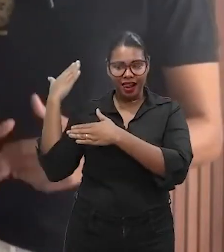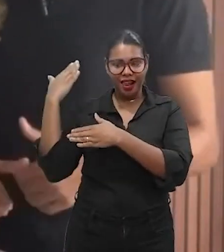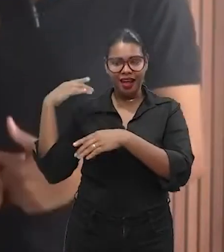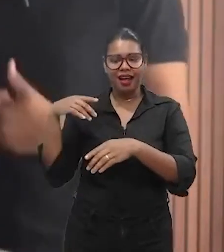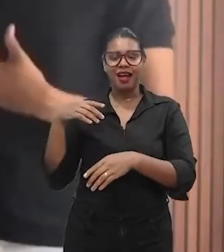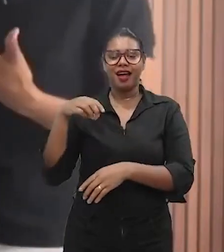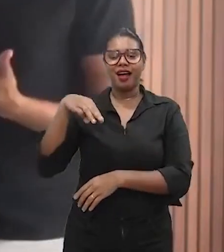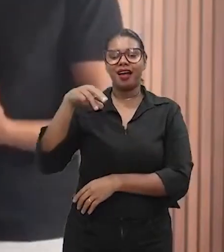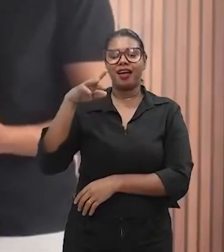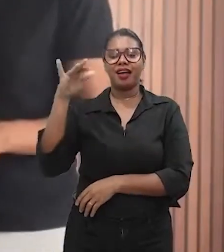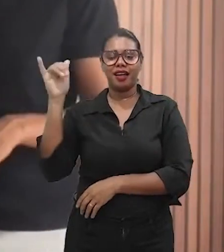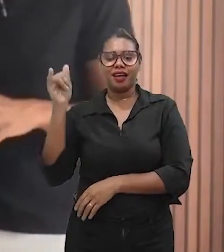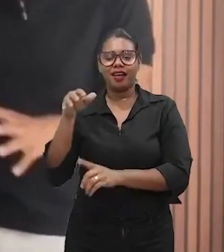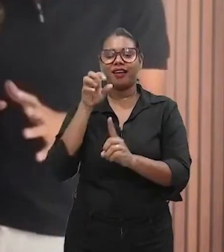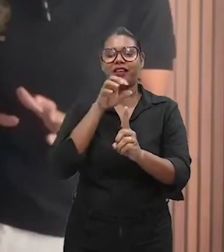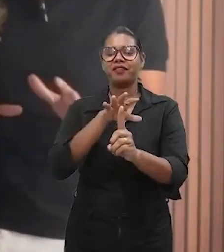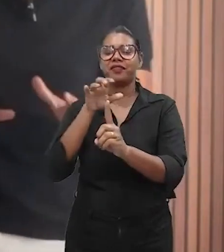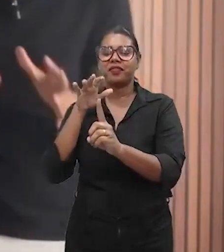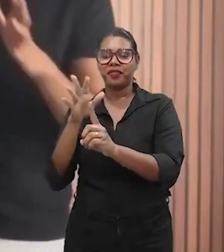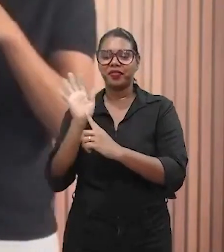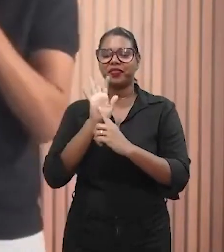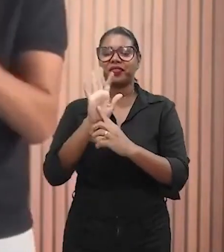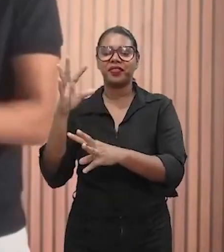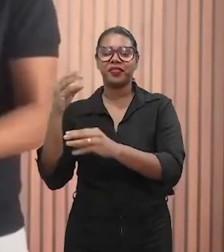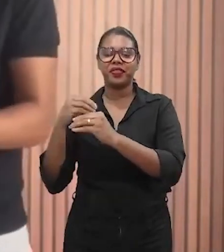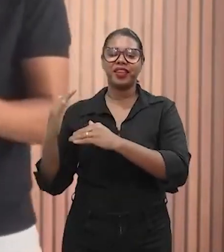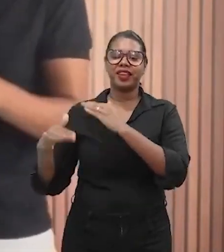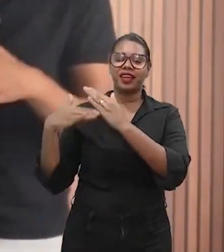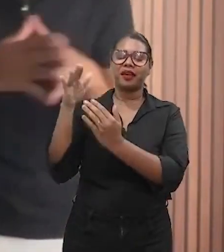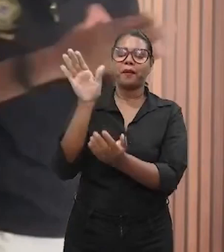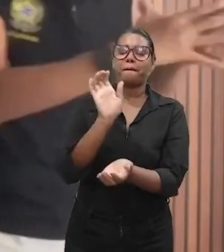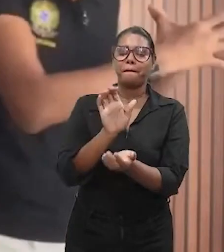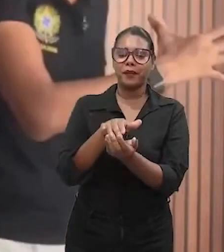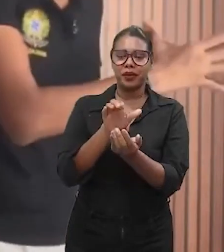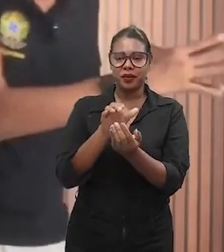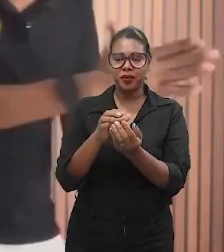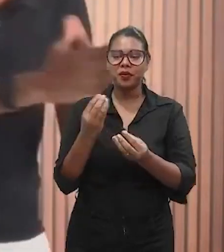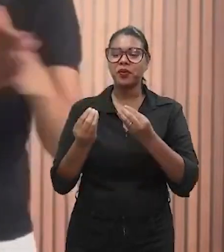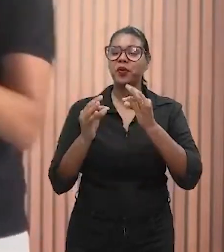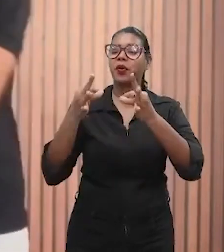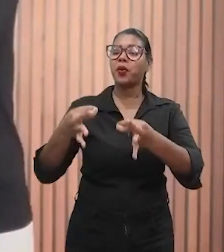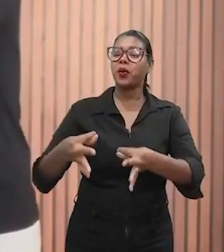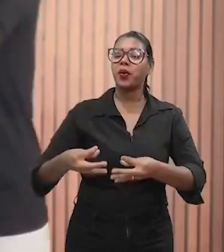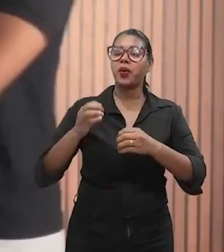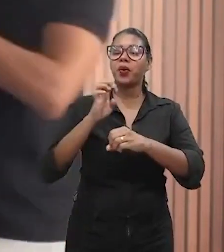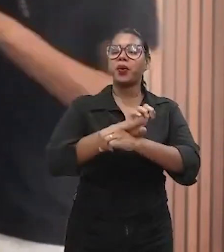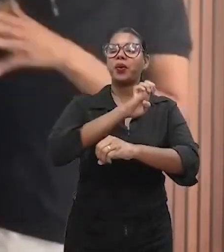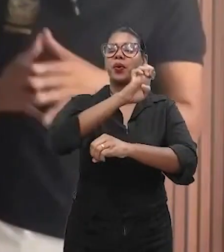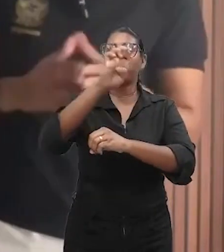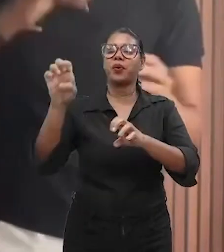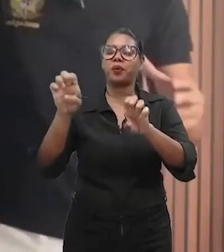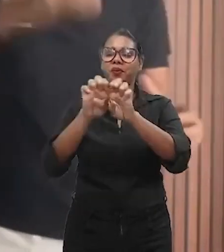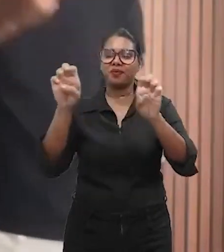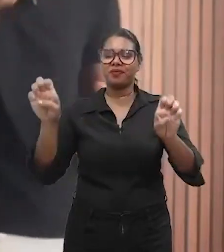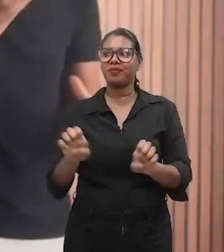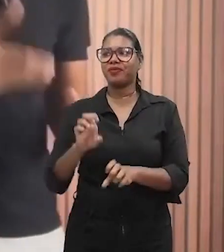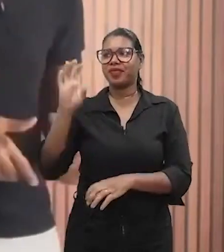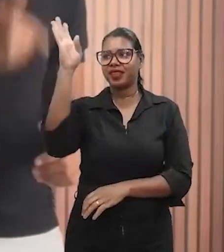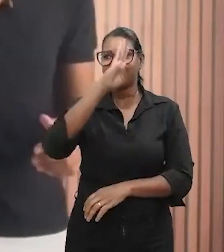Nassau influenciou no crescimento tanto do Pernambuco como de toda a nossa estrutura do